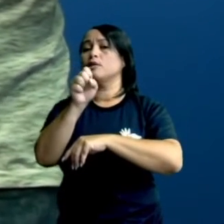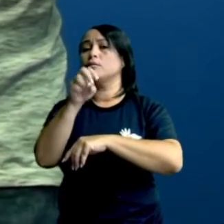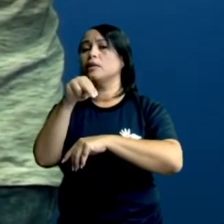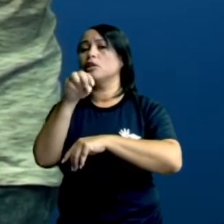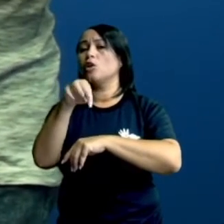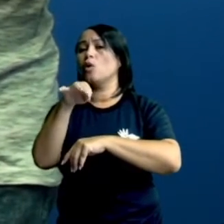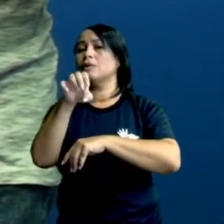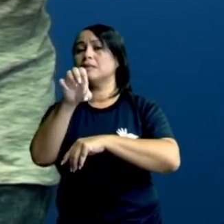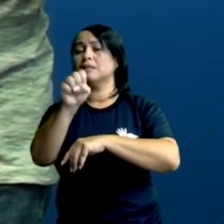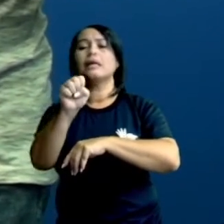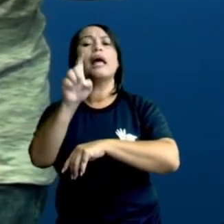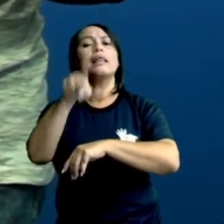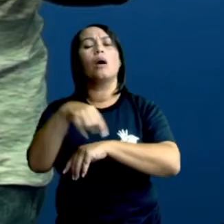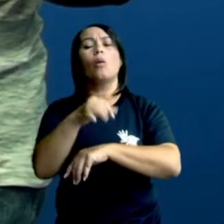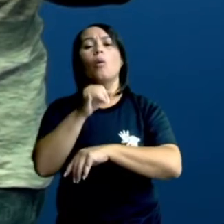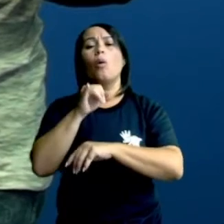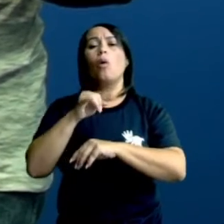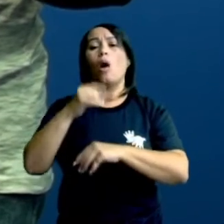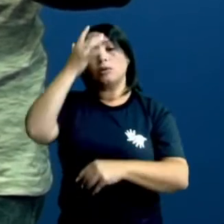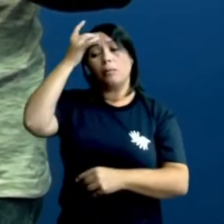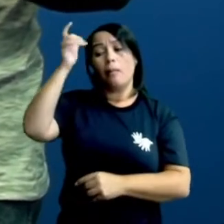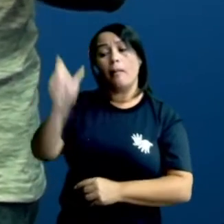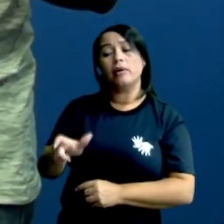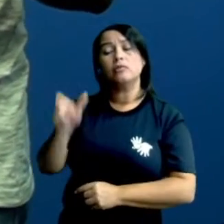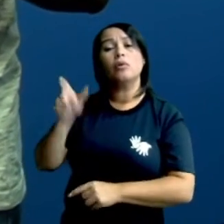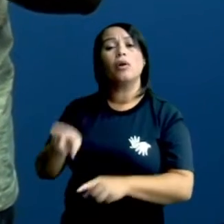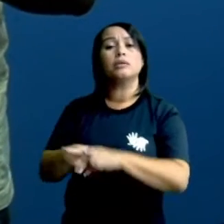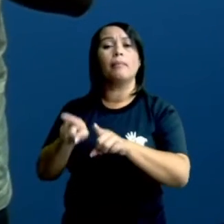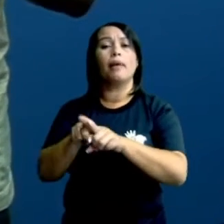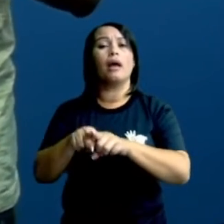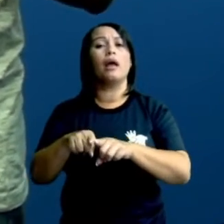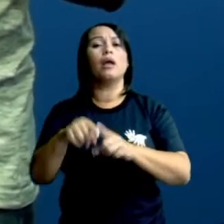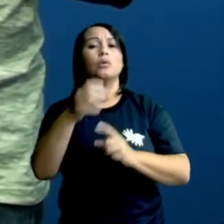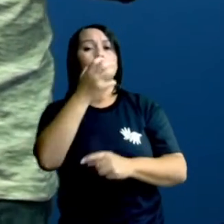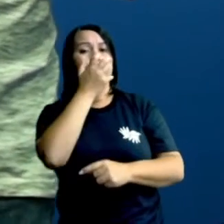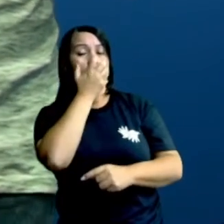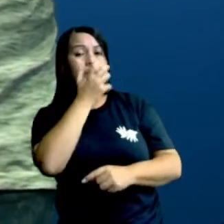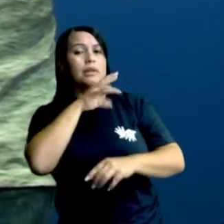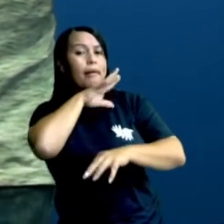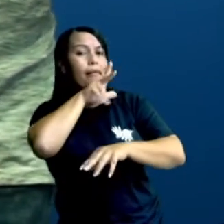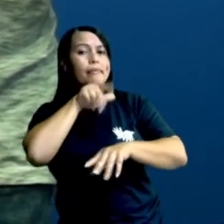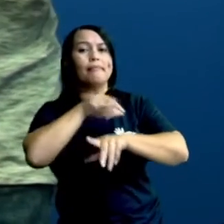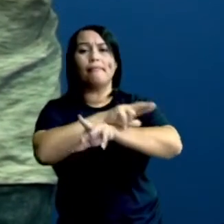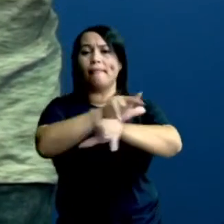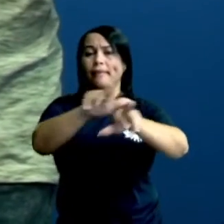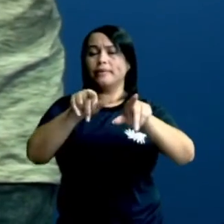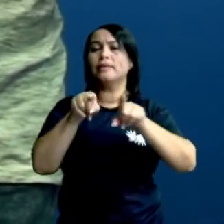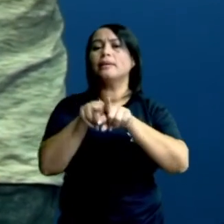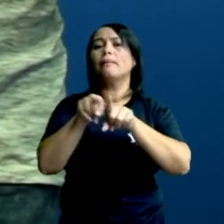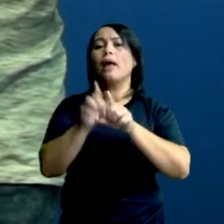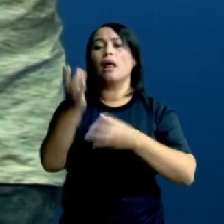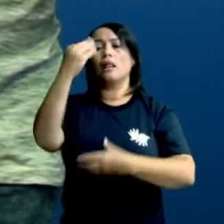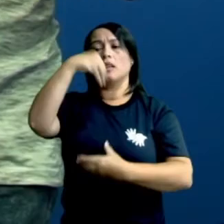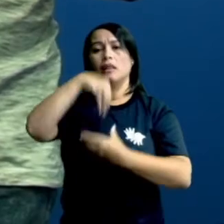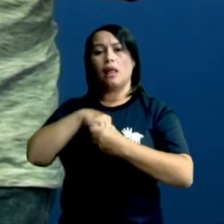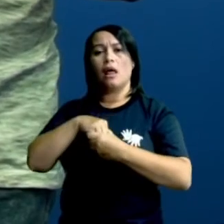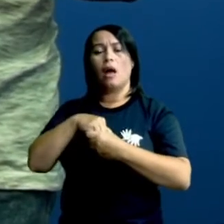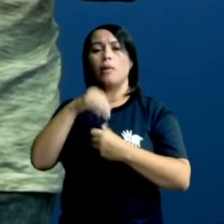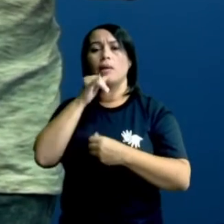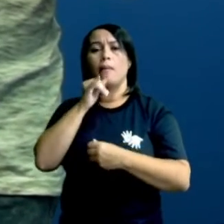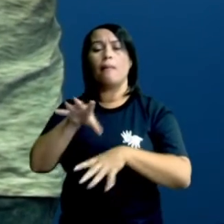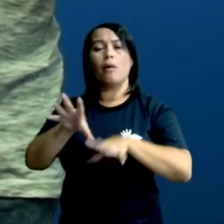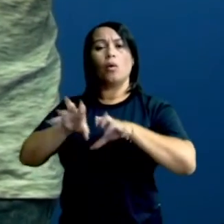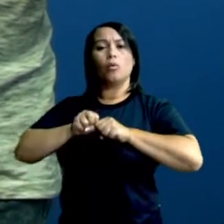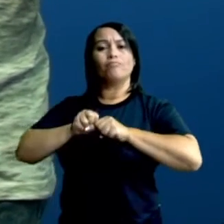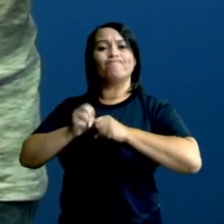a doença. O homem e os animais são reservatórios, eles guardam a doença dentro dele. Eles pegam a doença, ficam